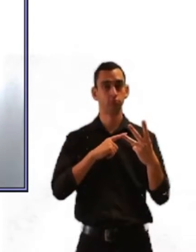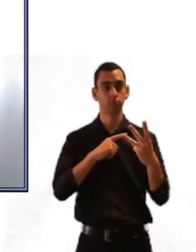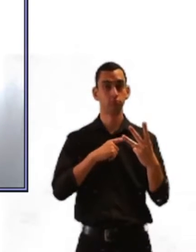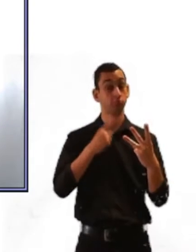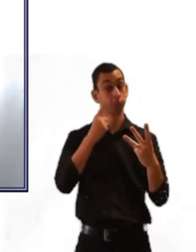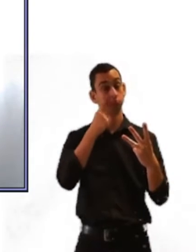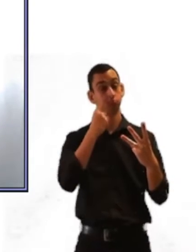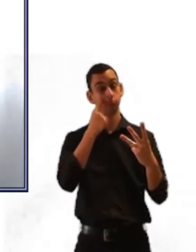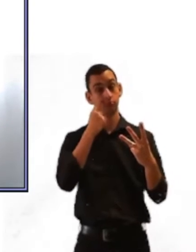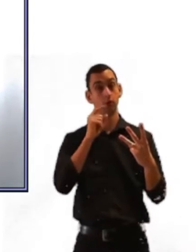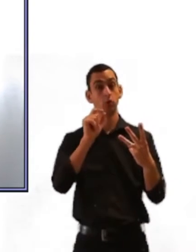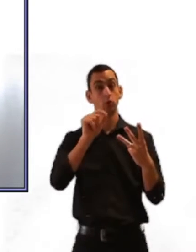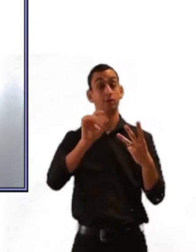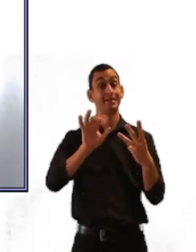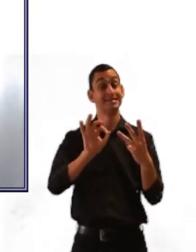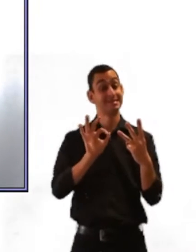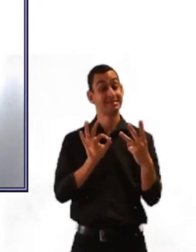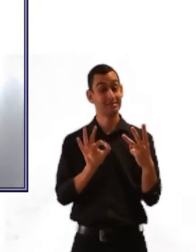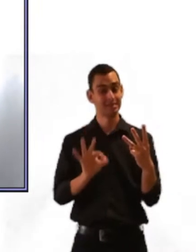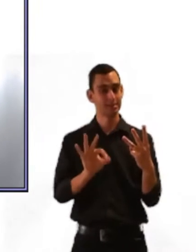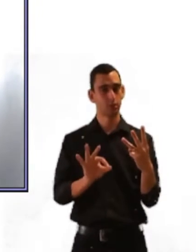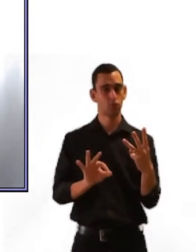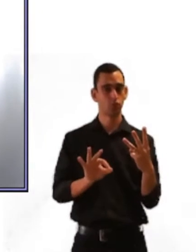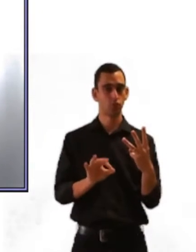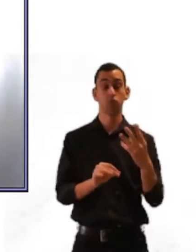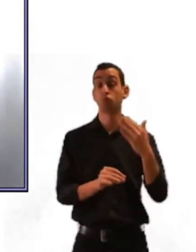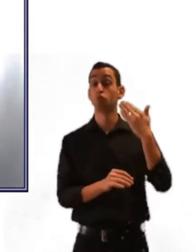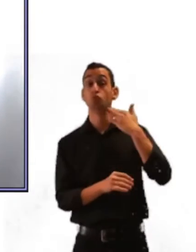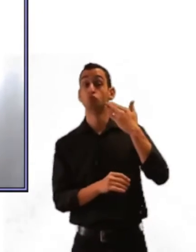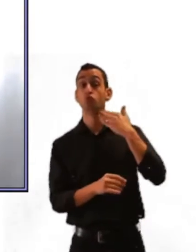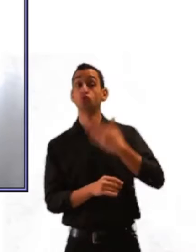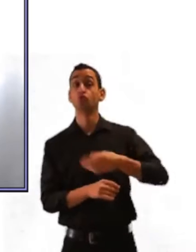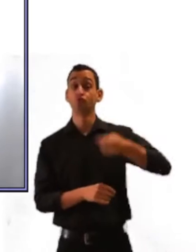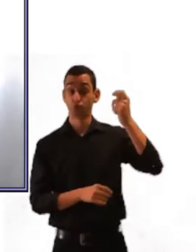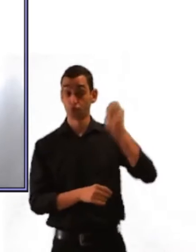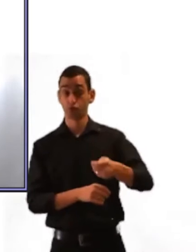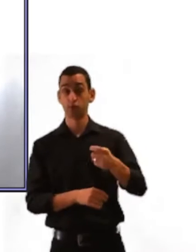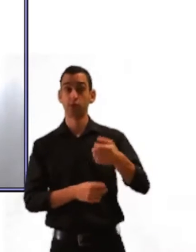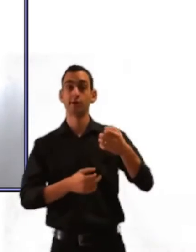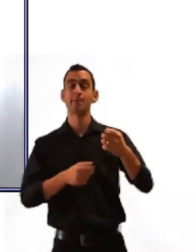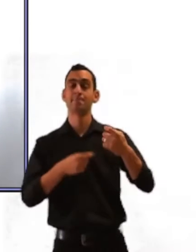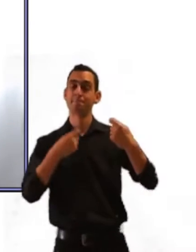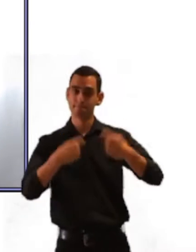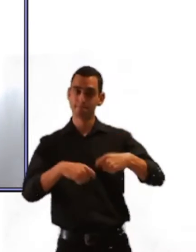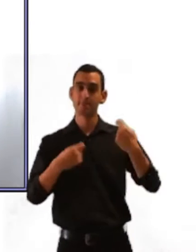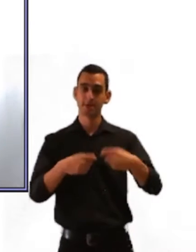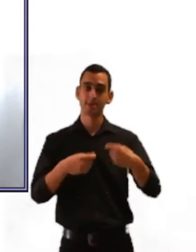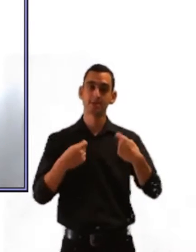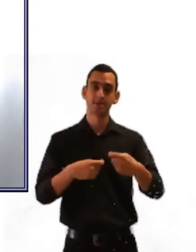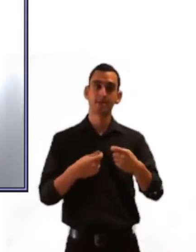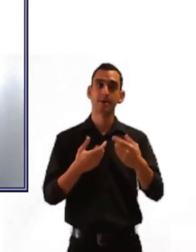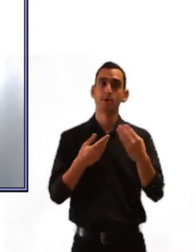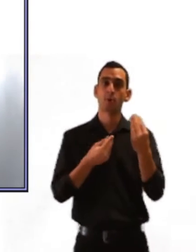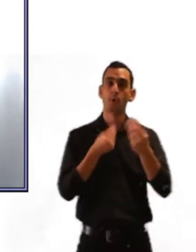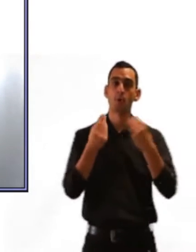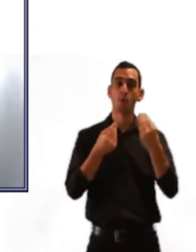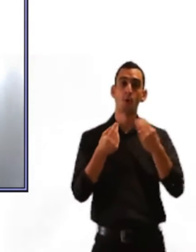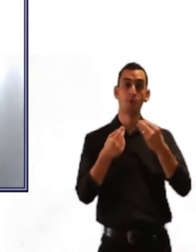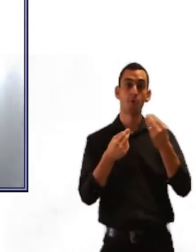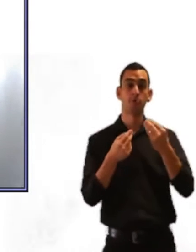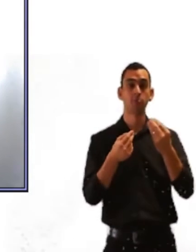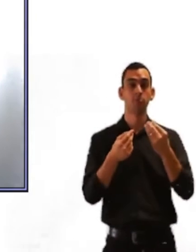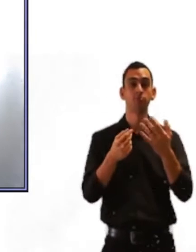o ideal de que o juiz, ele deve se manter equidistante das partes, né? Então, o